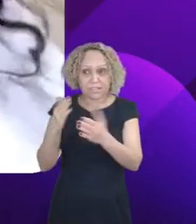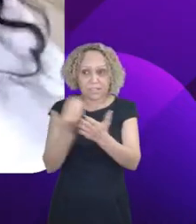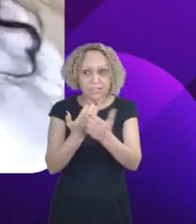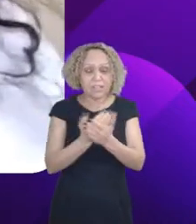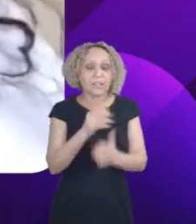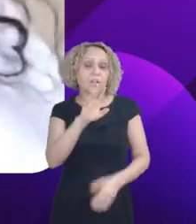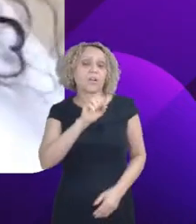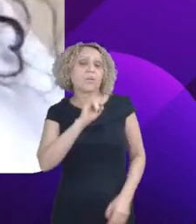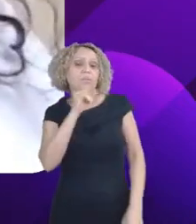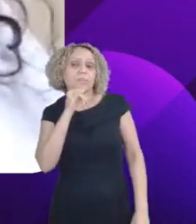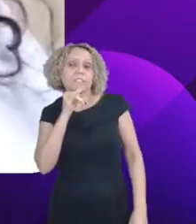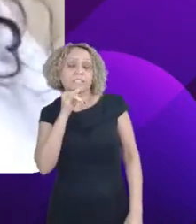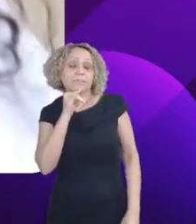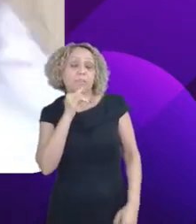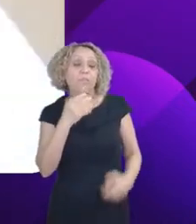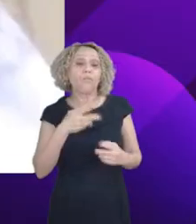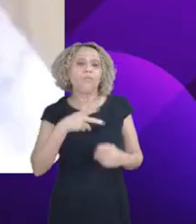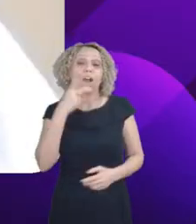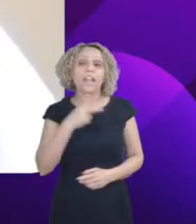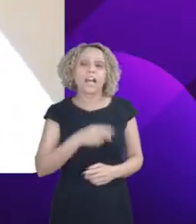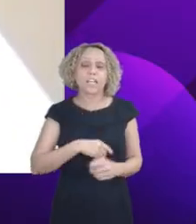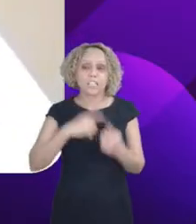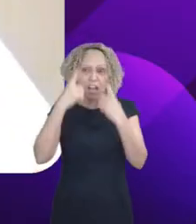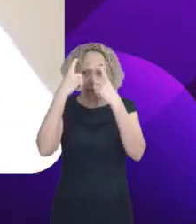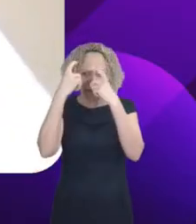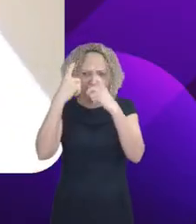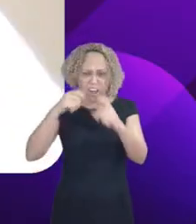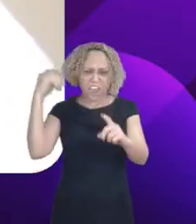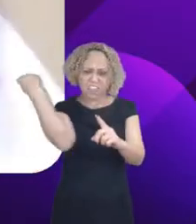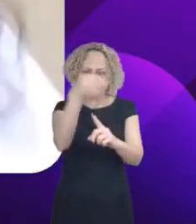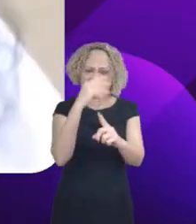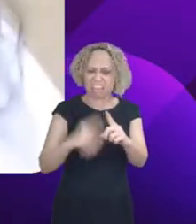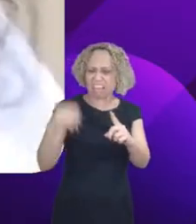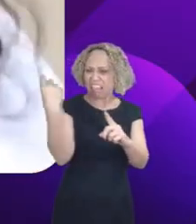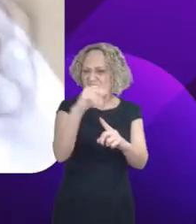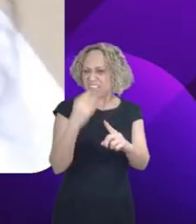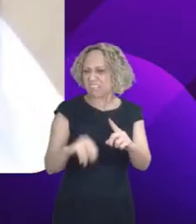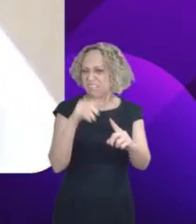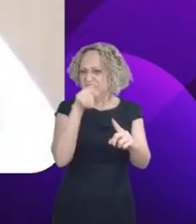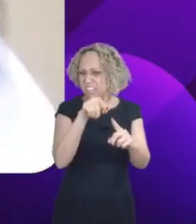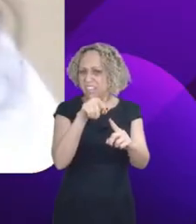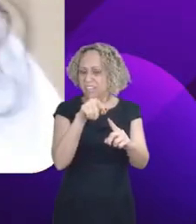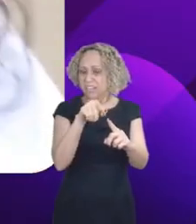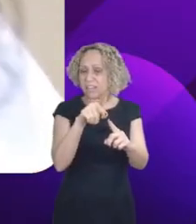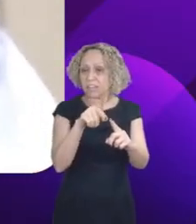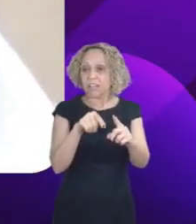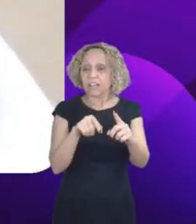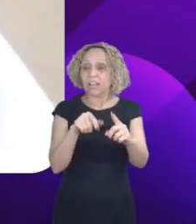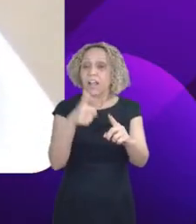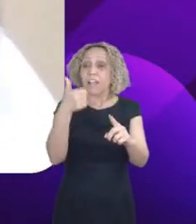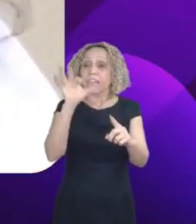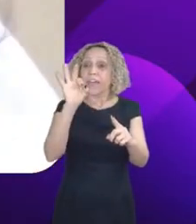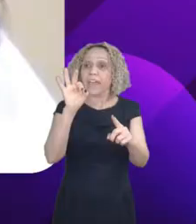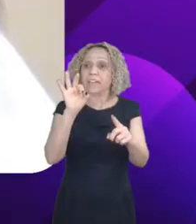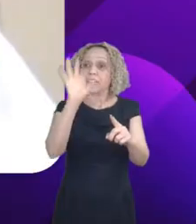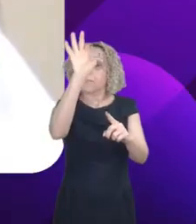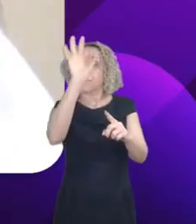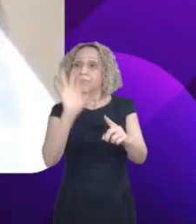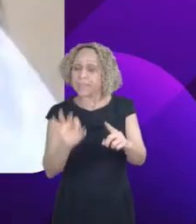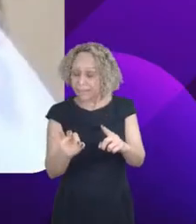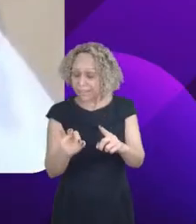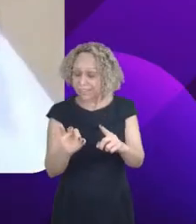Se eu falar de violência física, 10% de nós, 10% das mulheres que você conhece, já